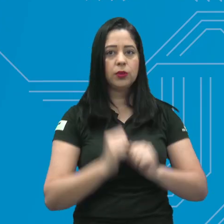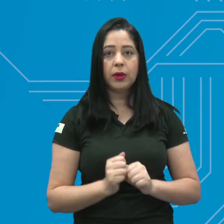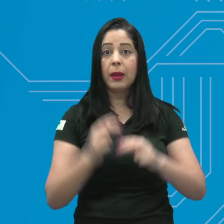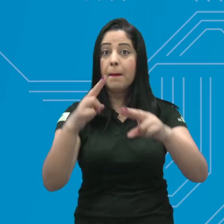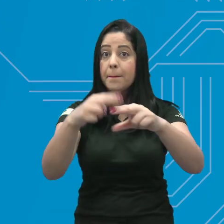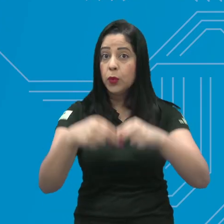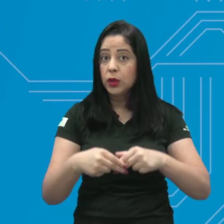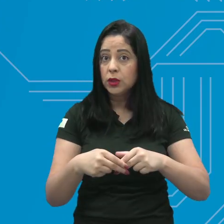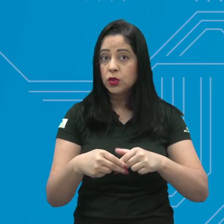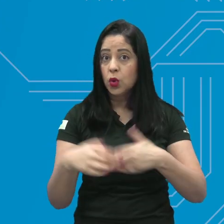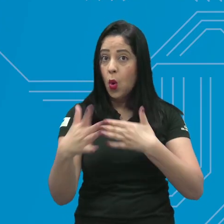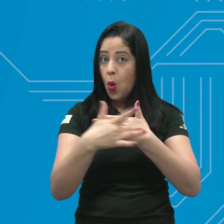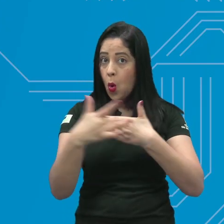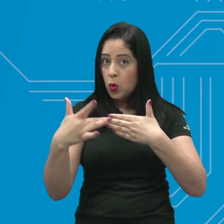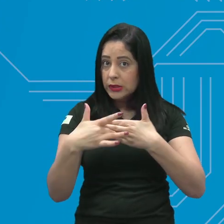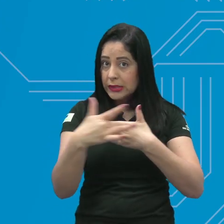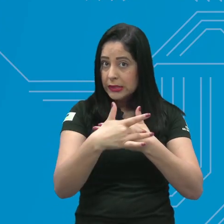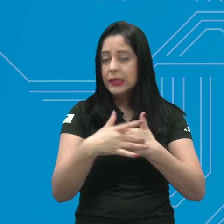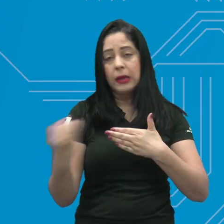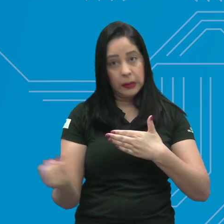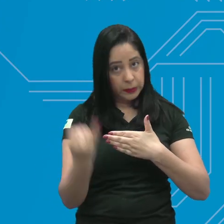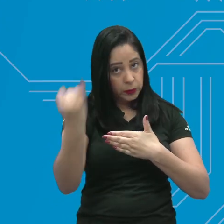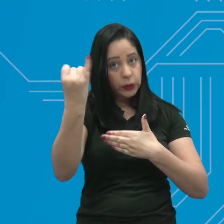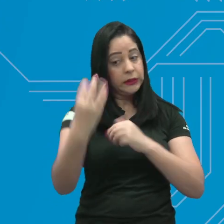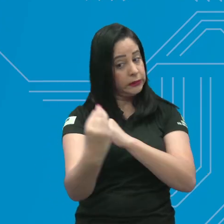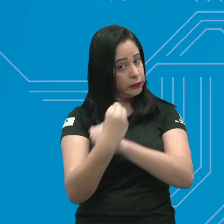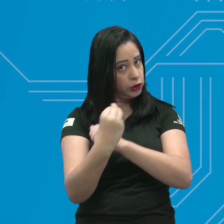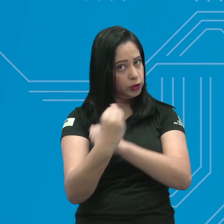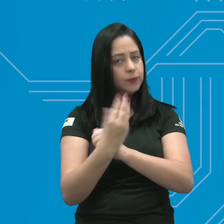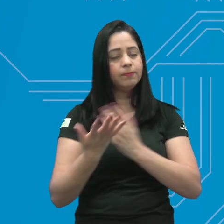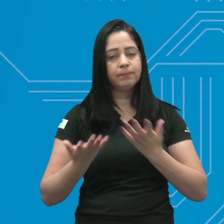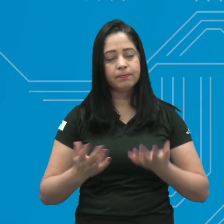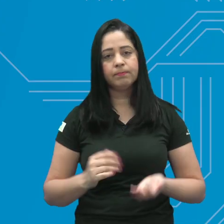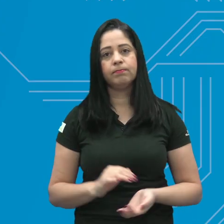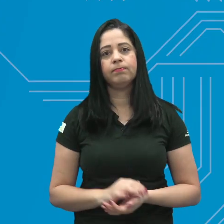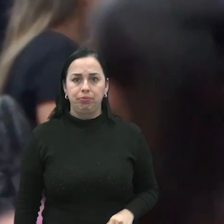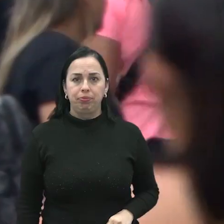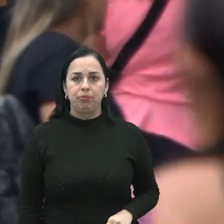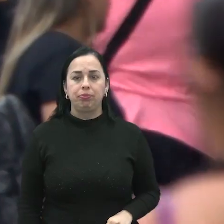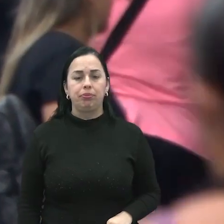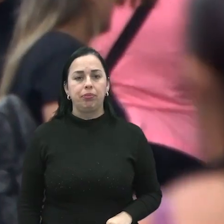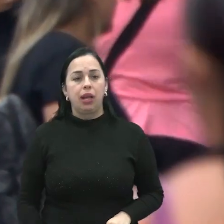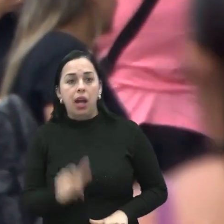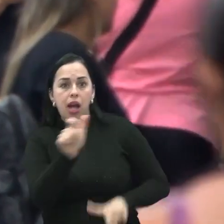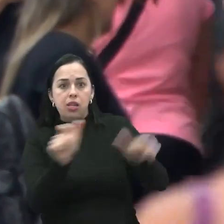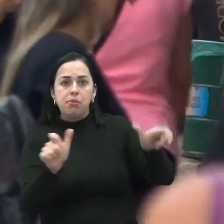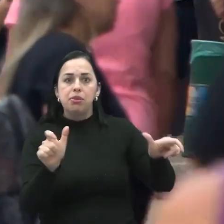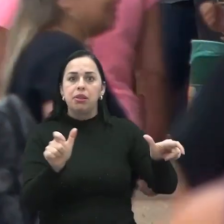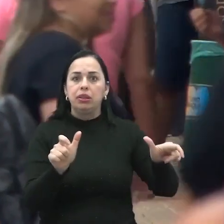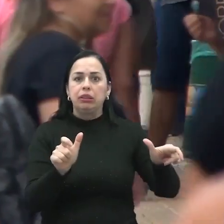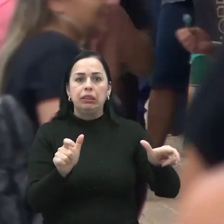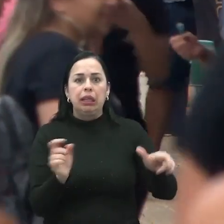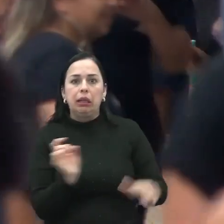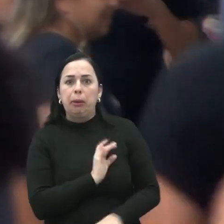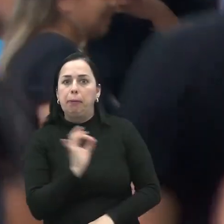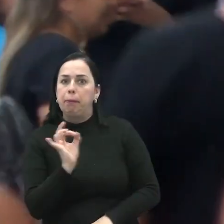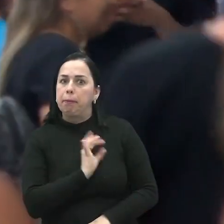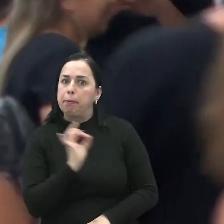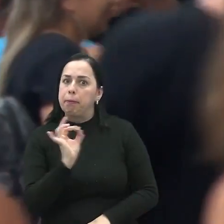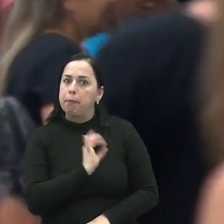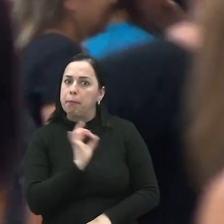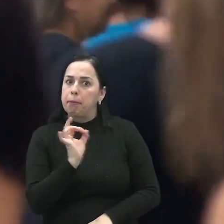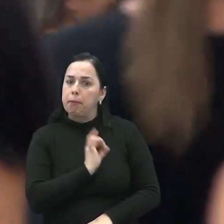estágio inicial. Por isso, os exames preventivos são tão importantes. Muita gente tem receio de